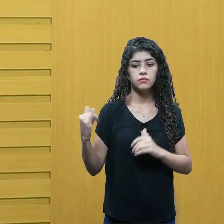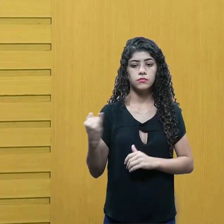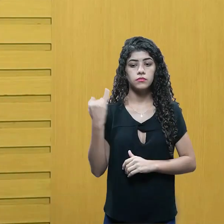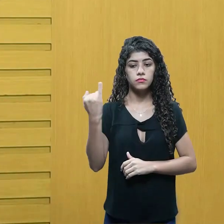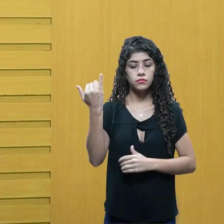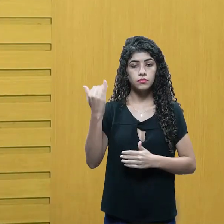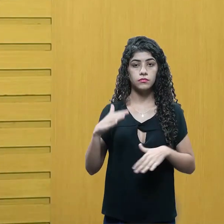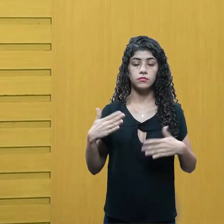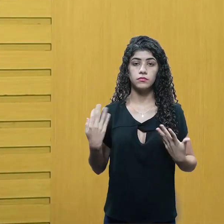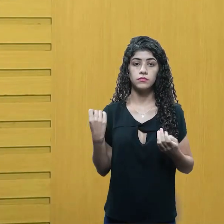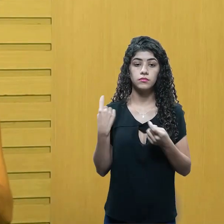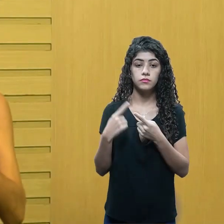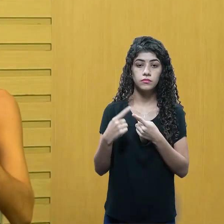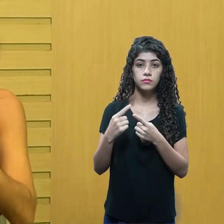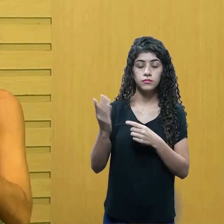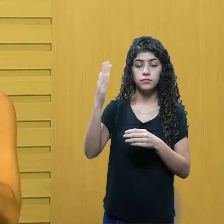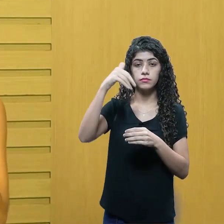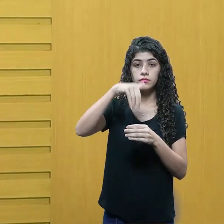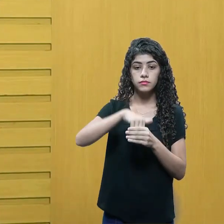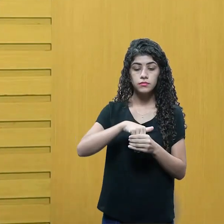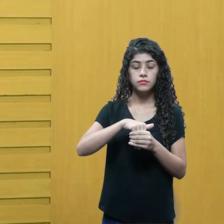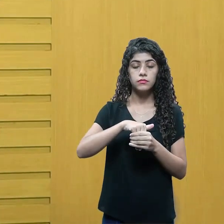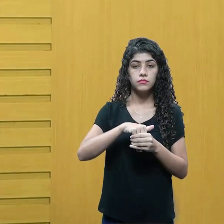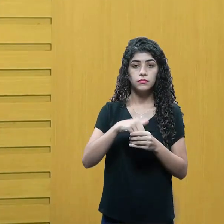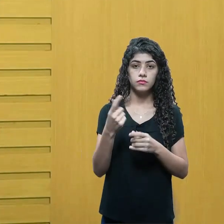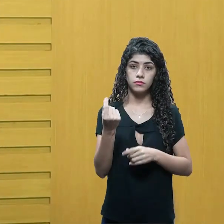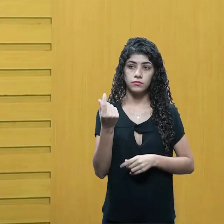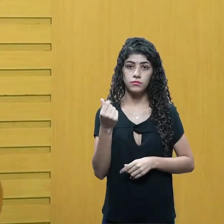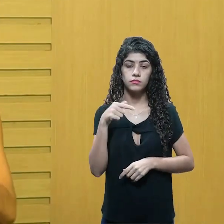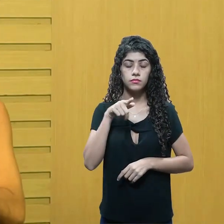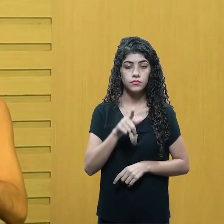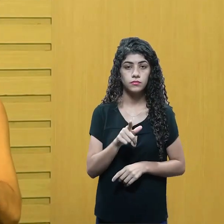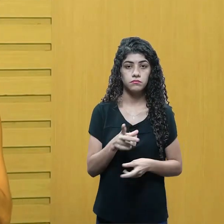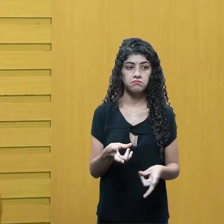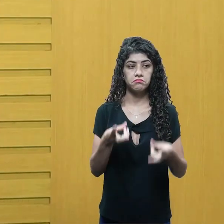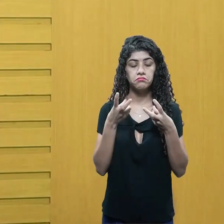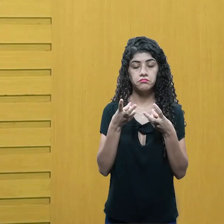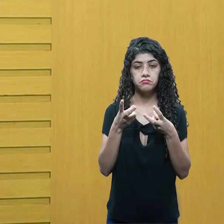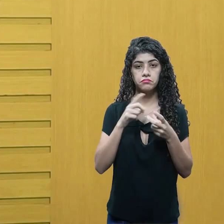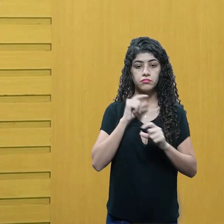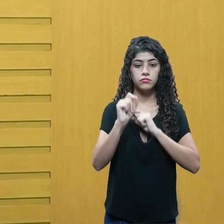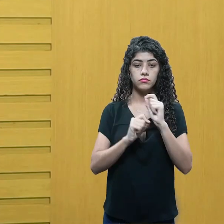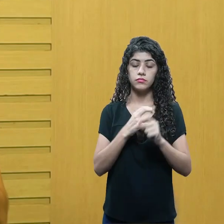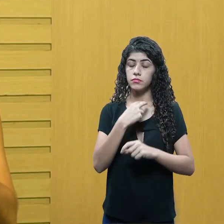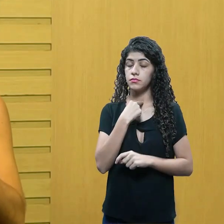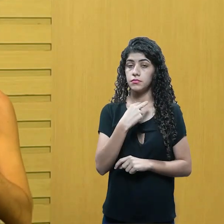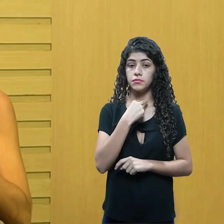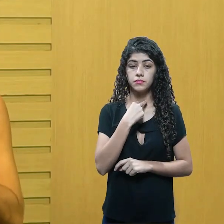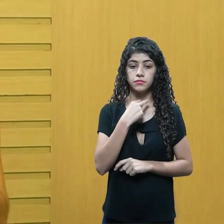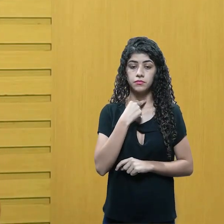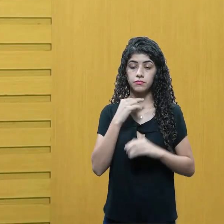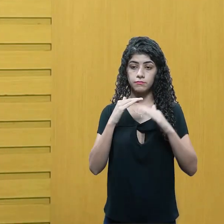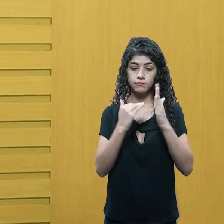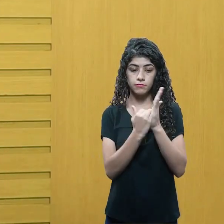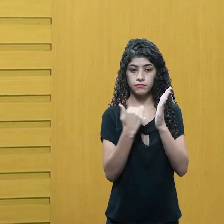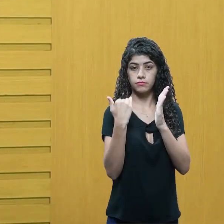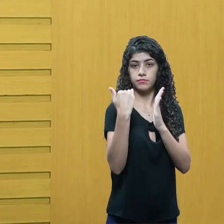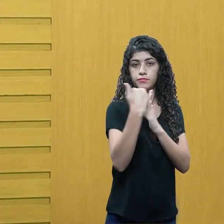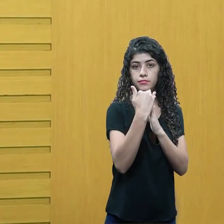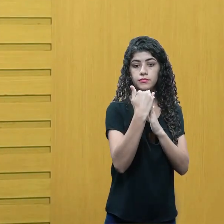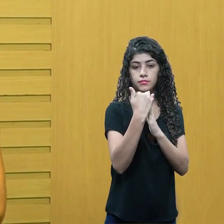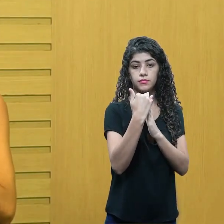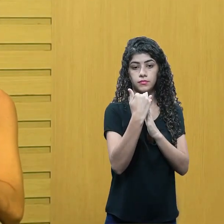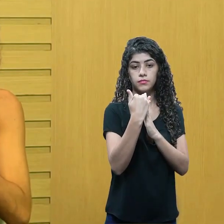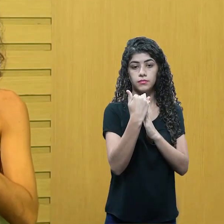essa planilha lá é importante? Porque dentro do seu orçamento que você previu, você não pode